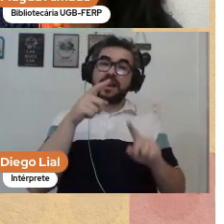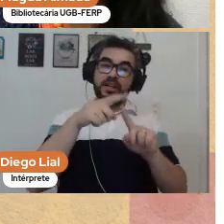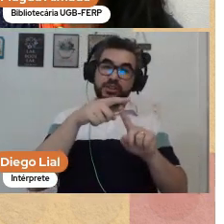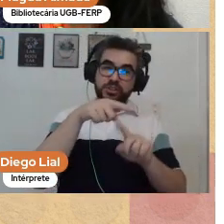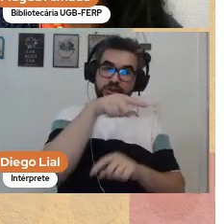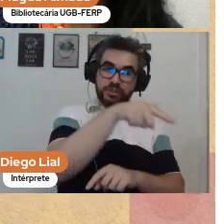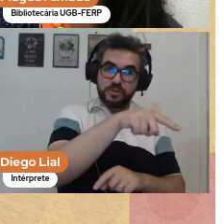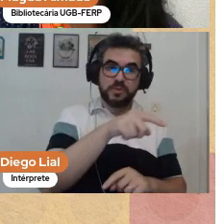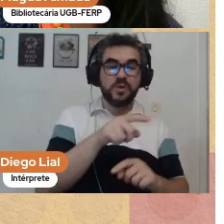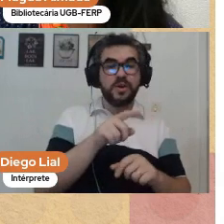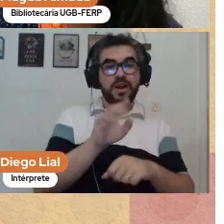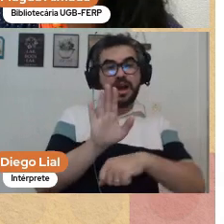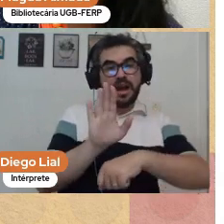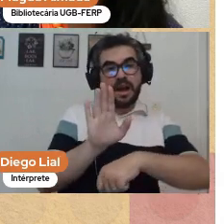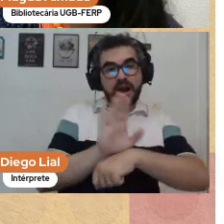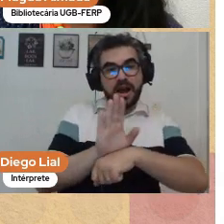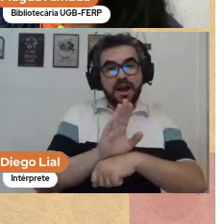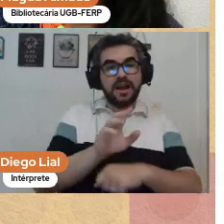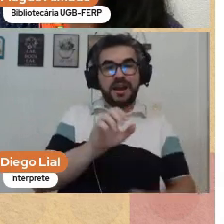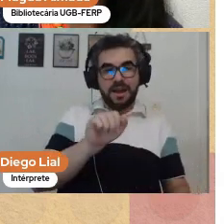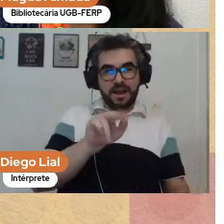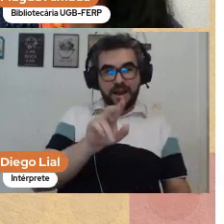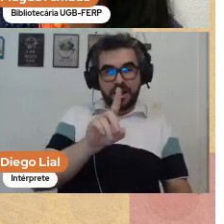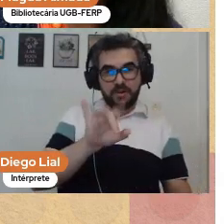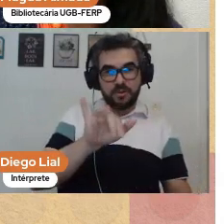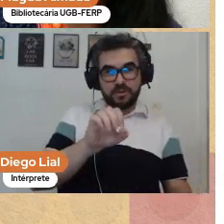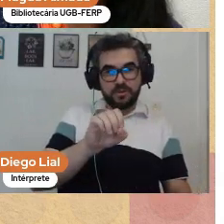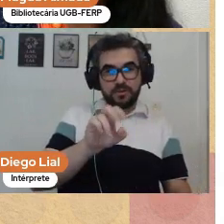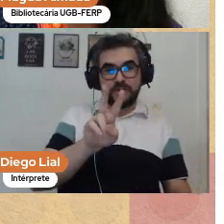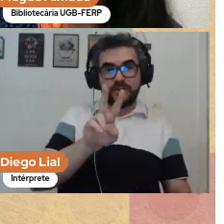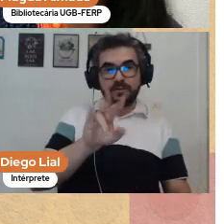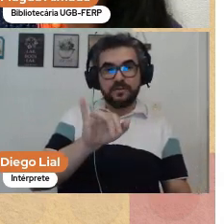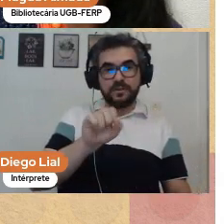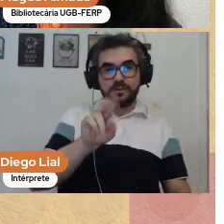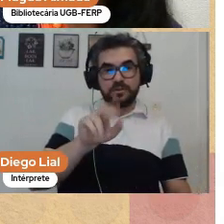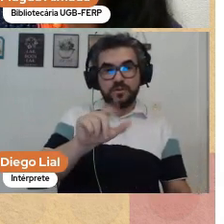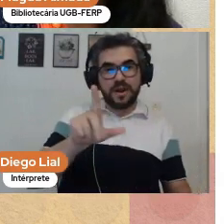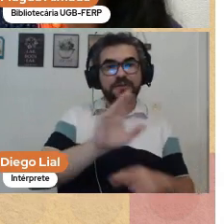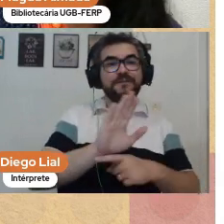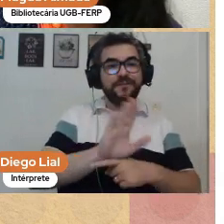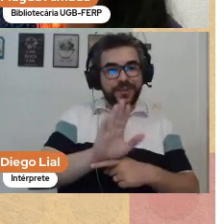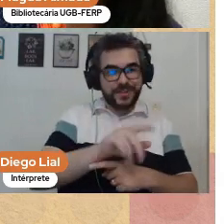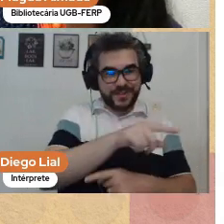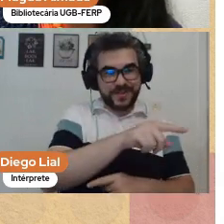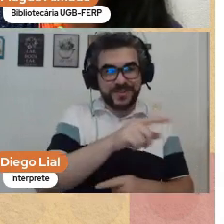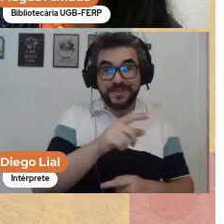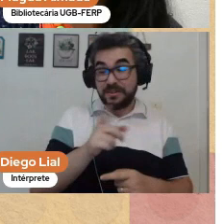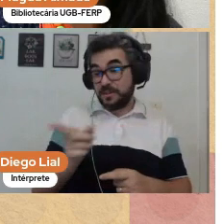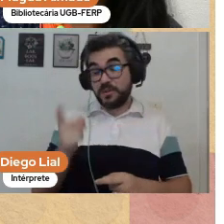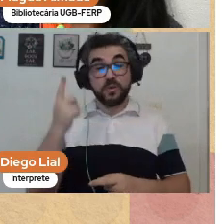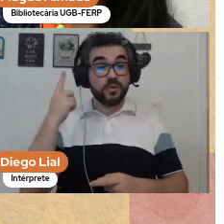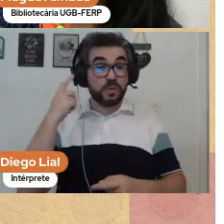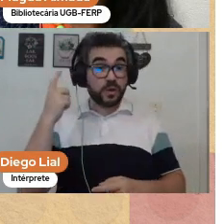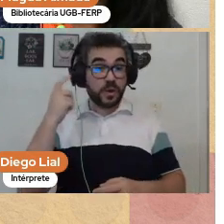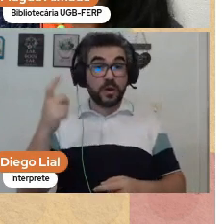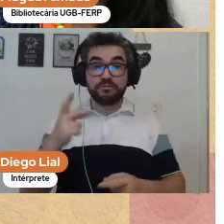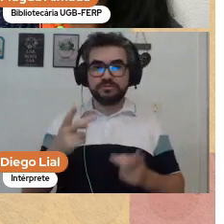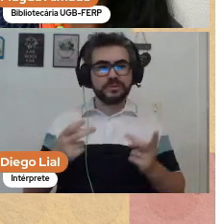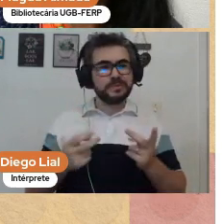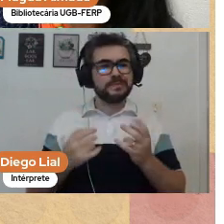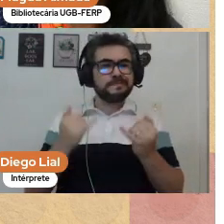o sonoro e o audiovisual, eles estão muito próximos, tem muitas, então, tem várias, tem algumas características em comum.